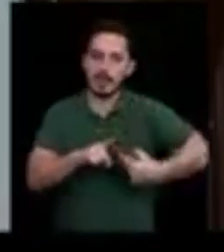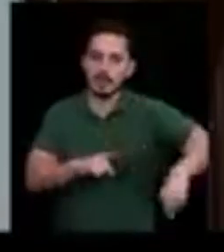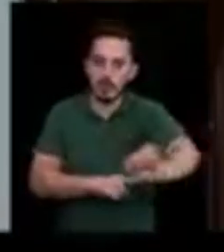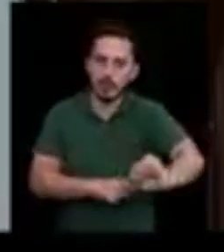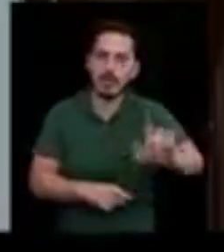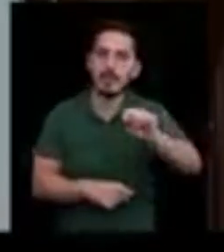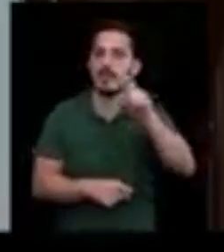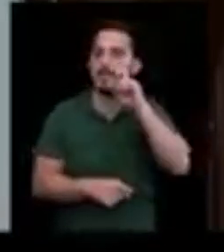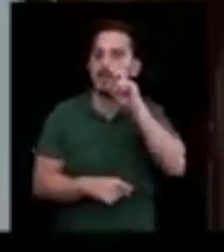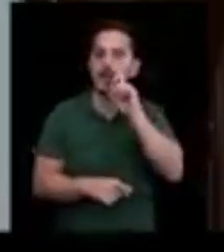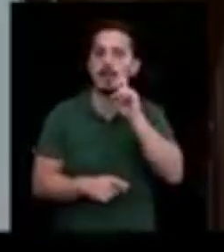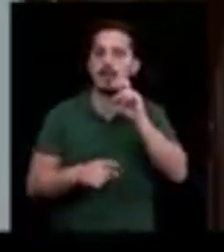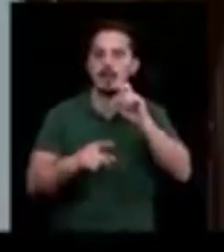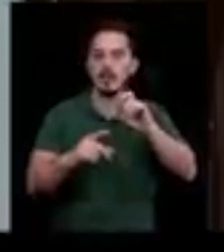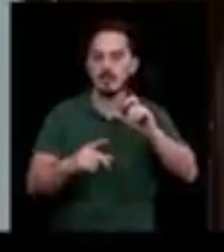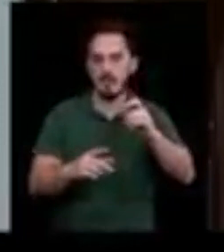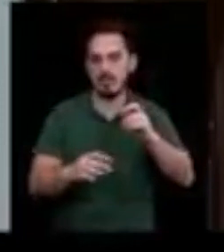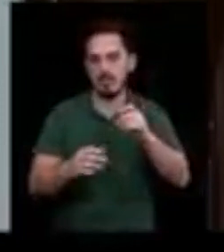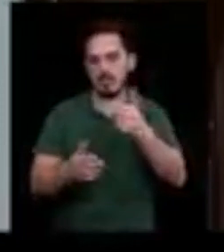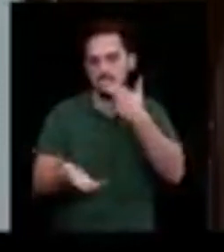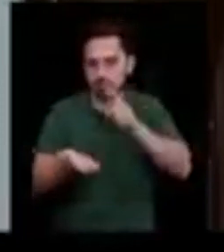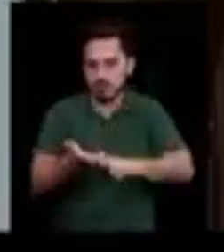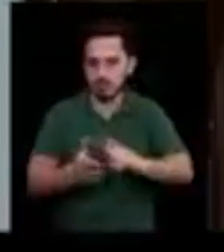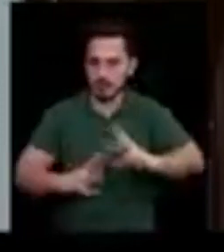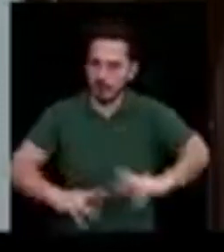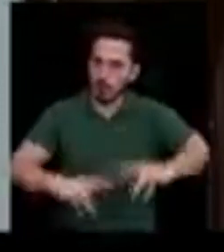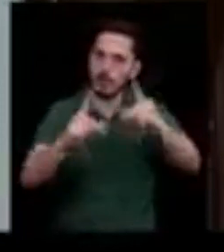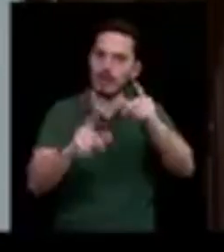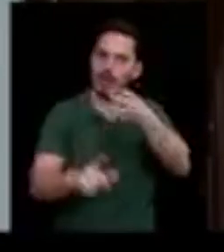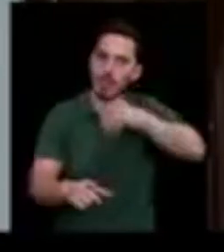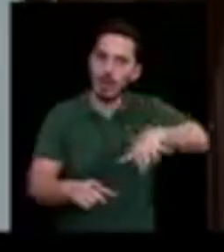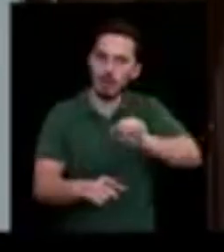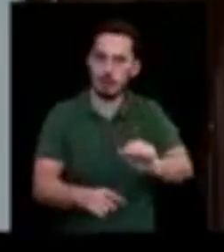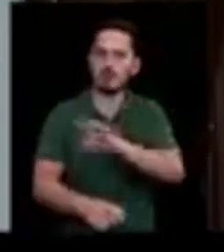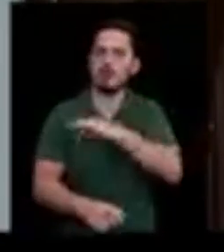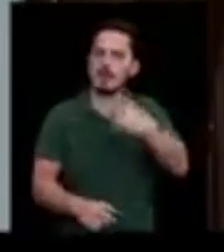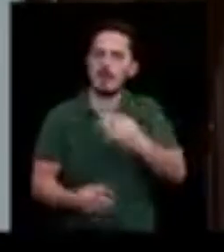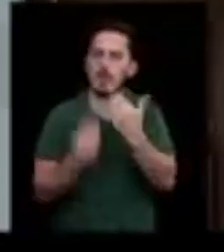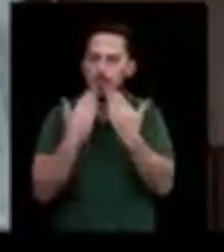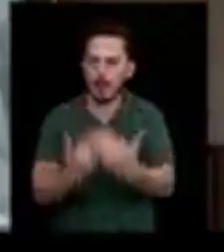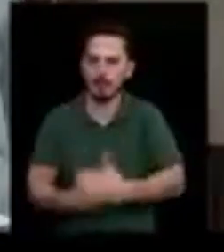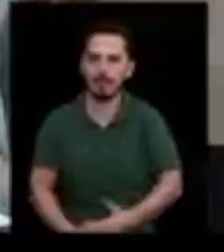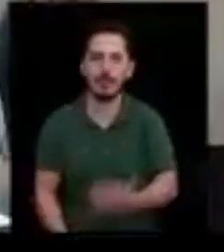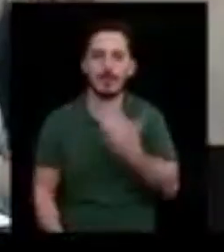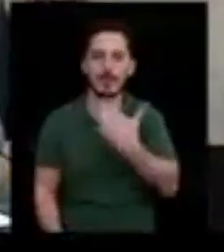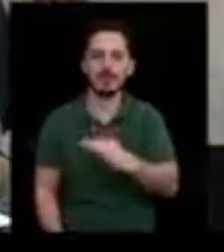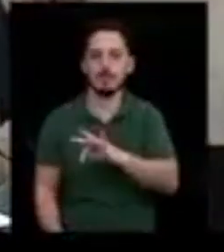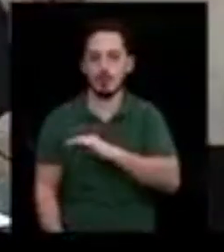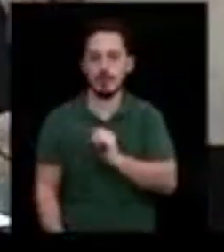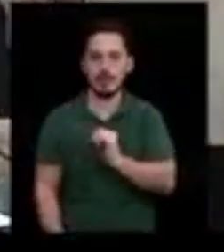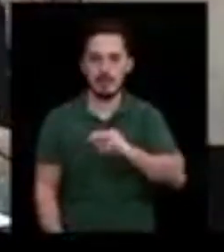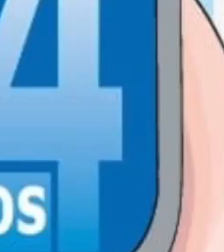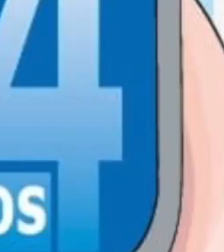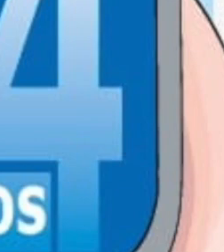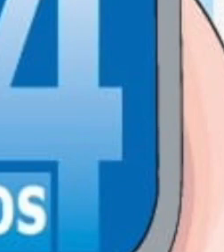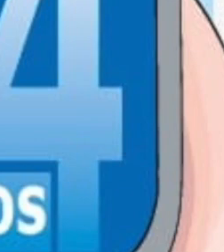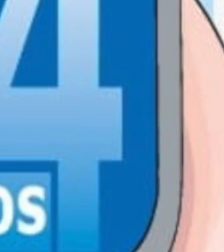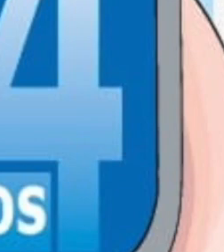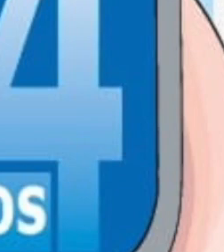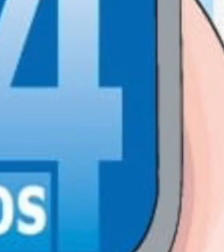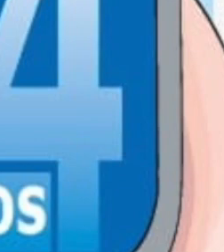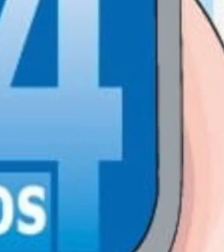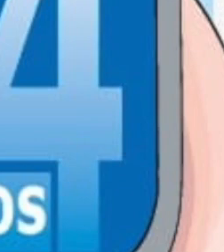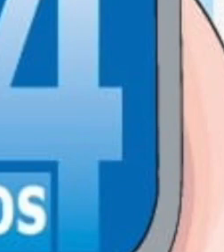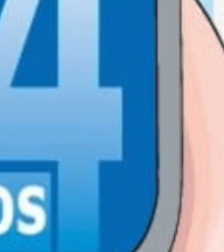e para defender o franco desenvolvimento do seu território. Sr. Presidente, muito obrigado. Muito obrigado, Sr. Simão Ruivo. Para ajudar